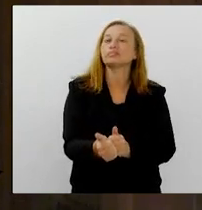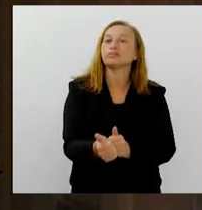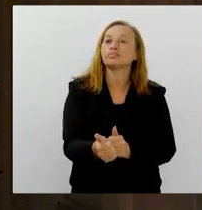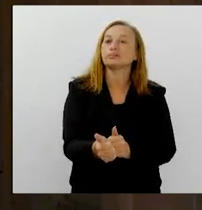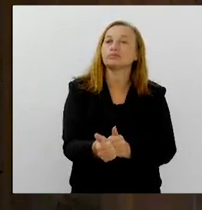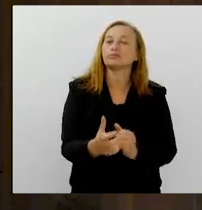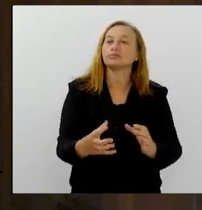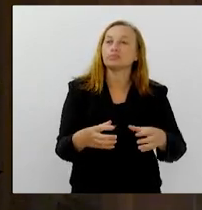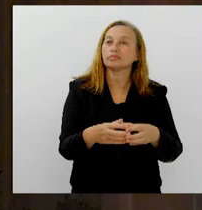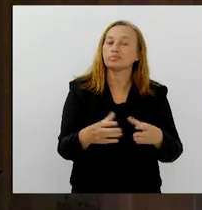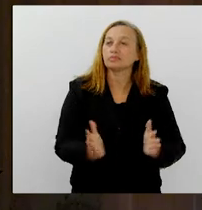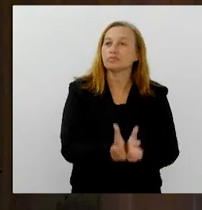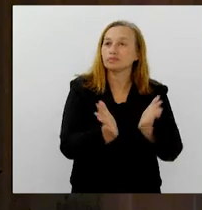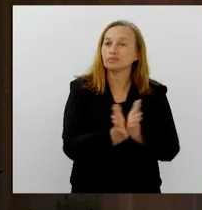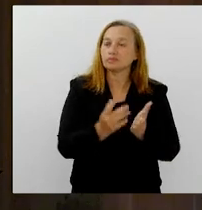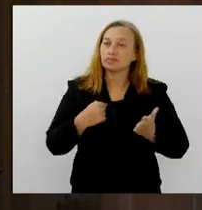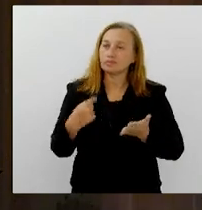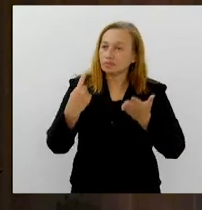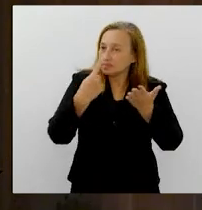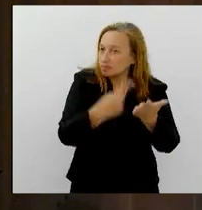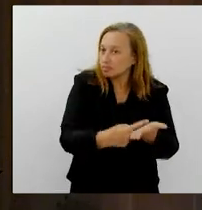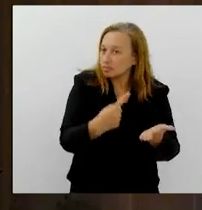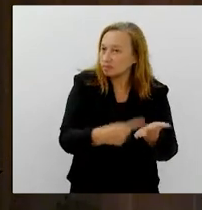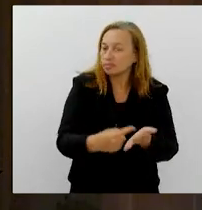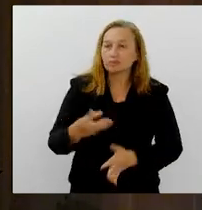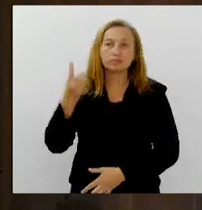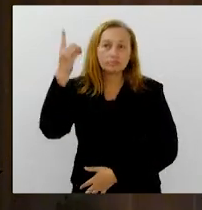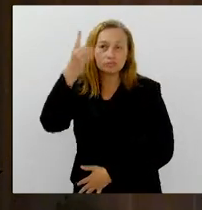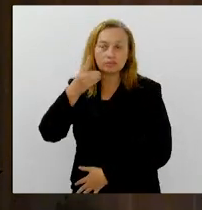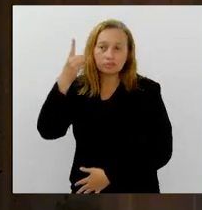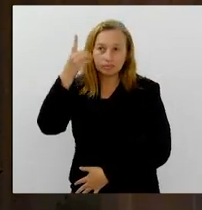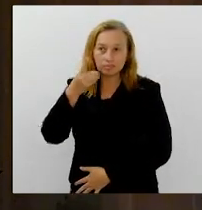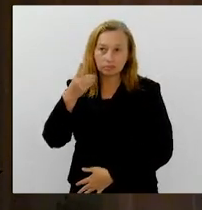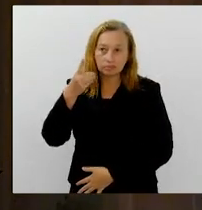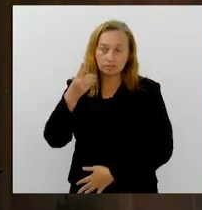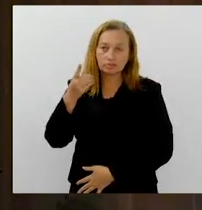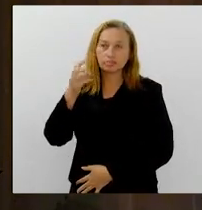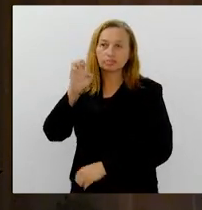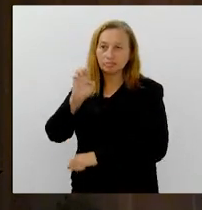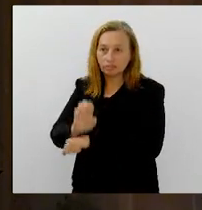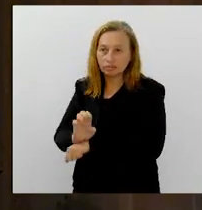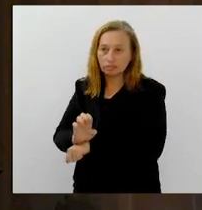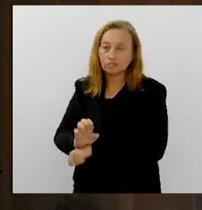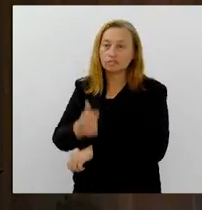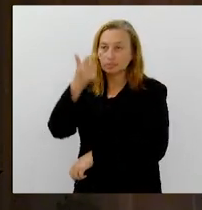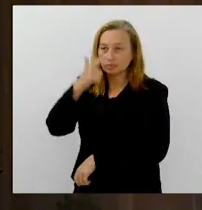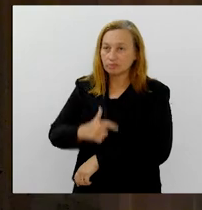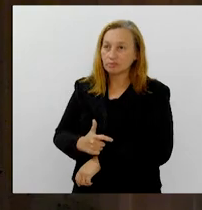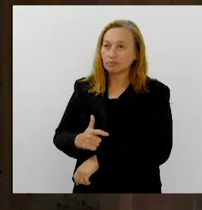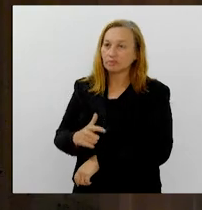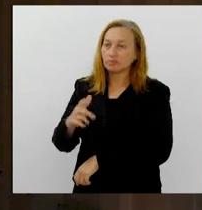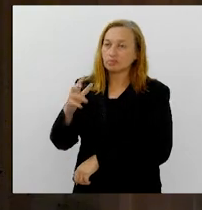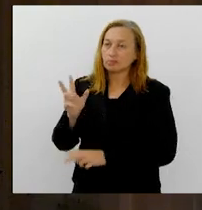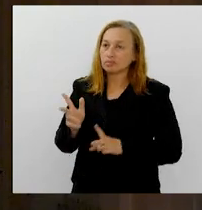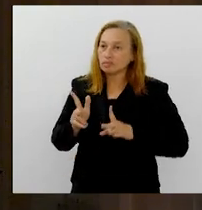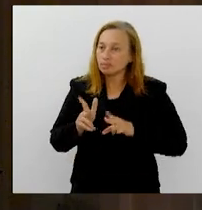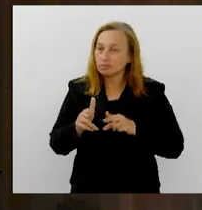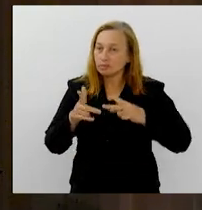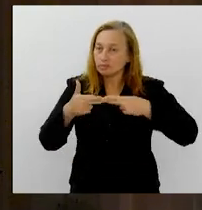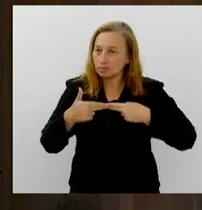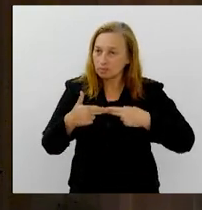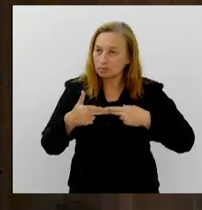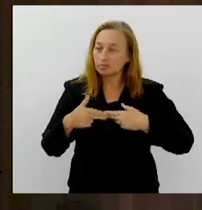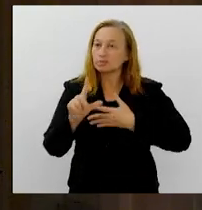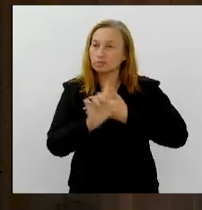eu assumi aqui enquanto deputada estadual. Também porque sou roteirista, sou da área da literatura,